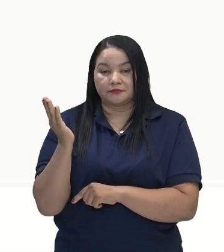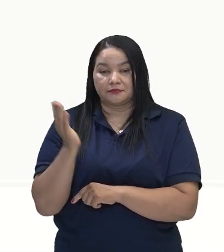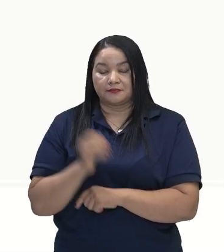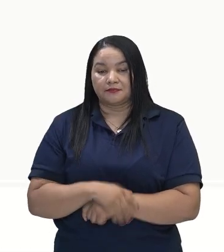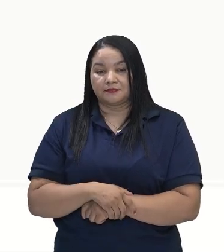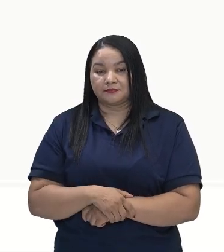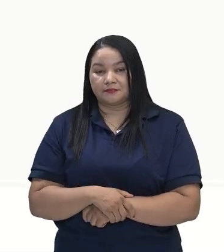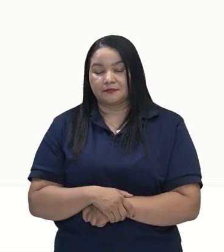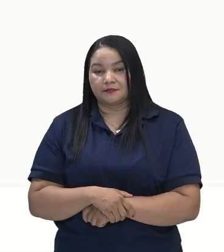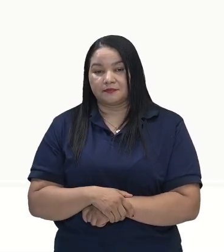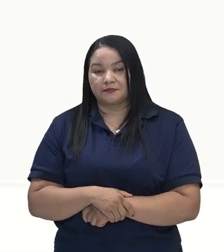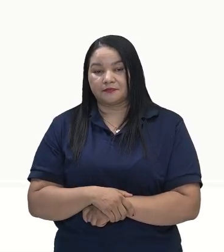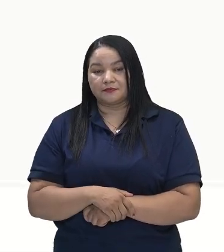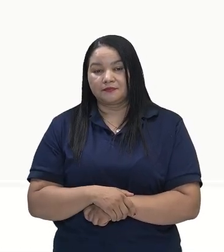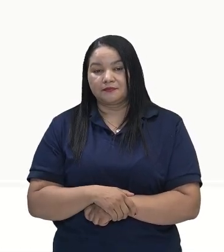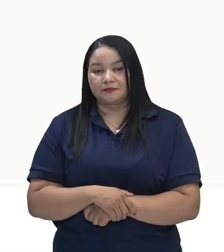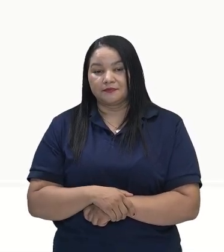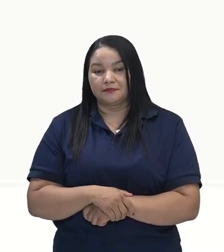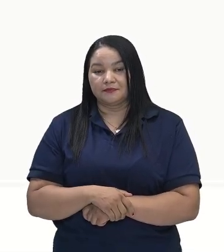vamos lá, ganhar espaço aqui, né?